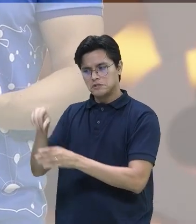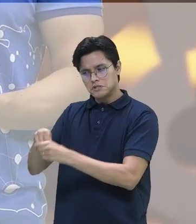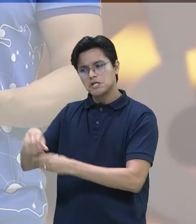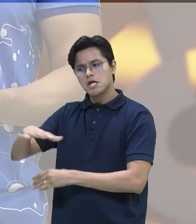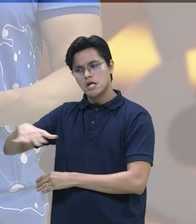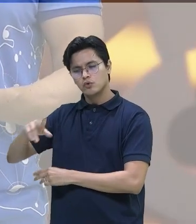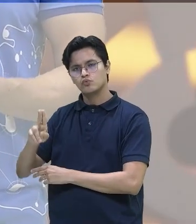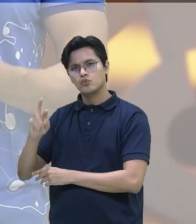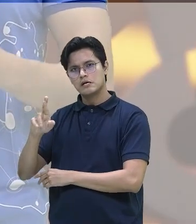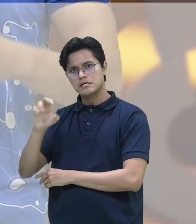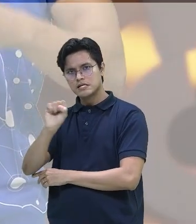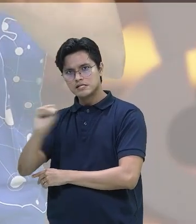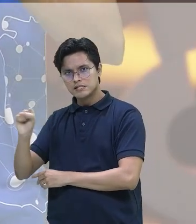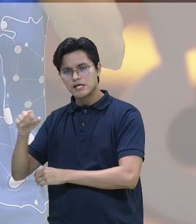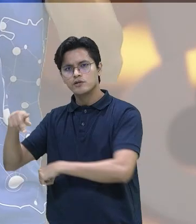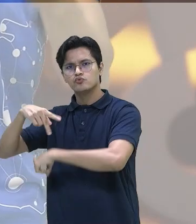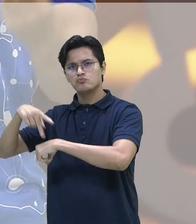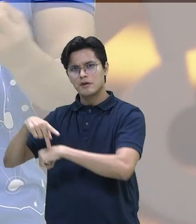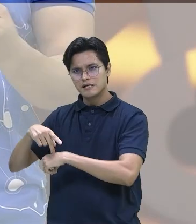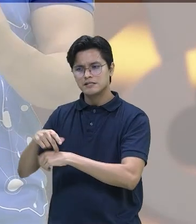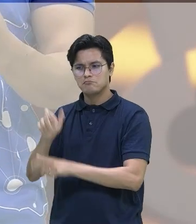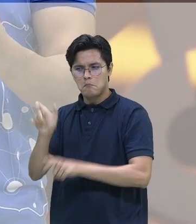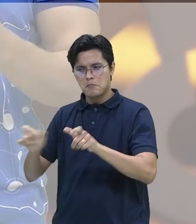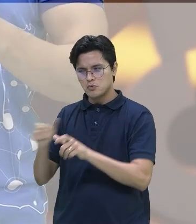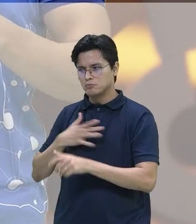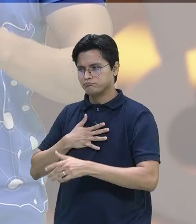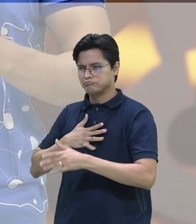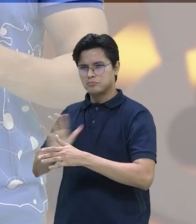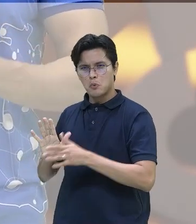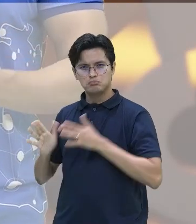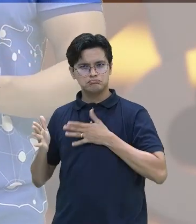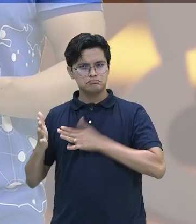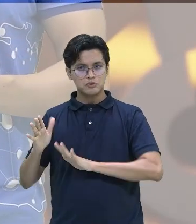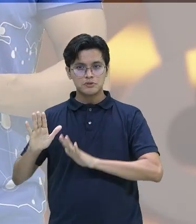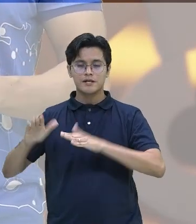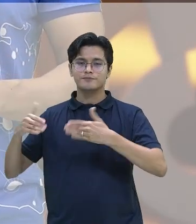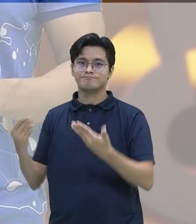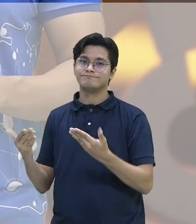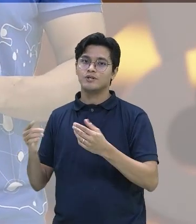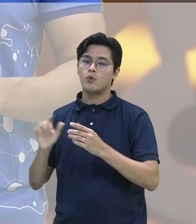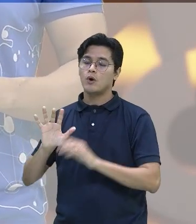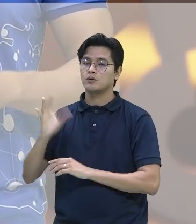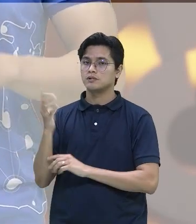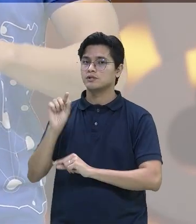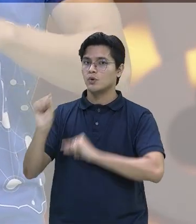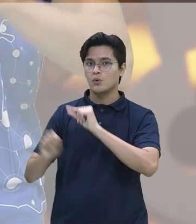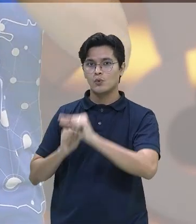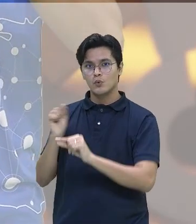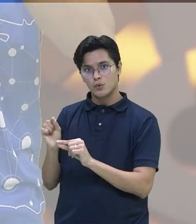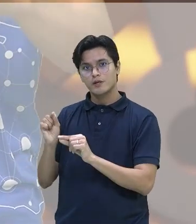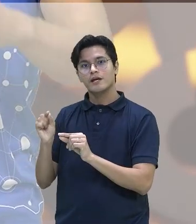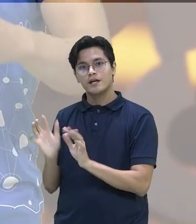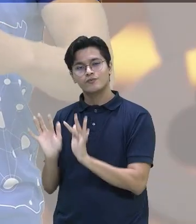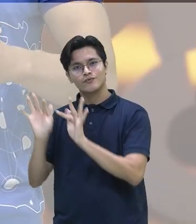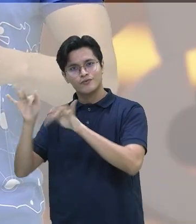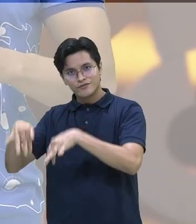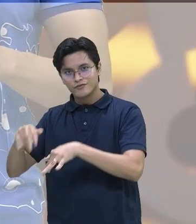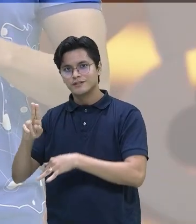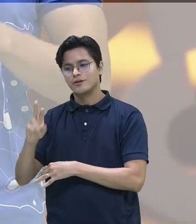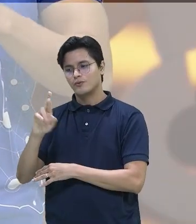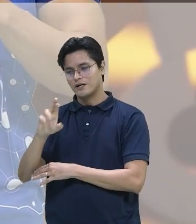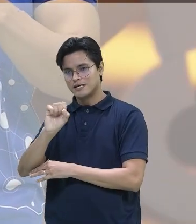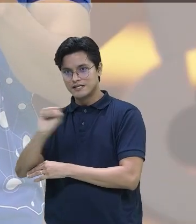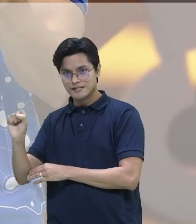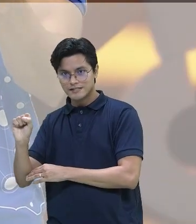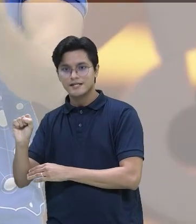o regime socialista. E aí diversos países socialistas se separaram da União Soviética e as coisas foram ficando